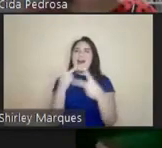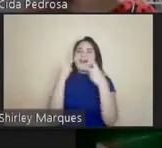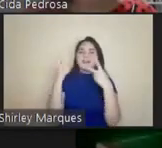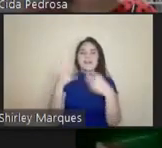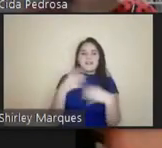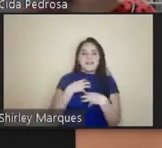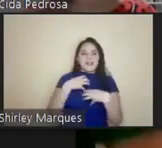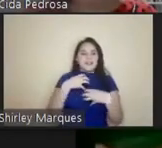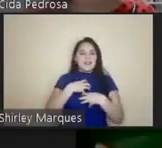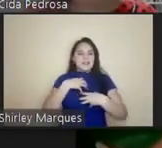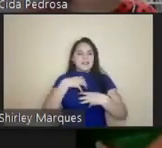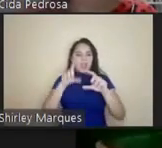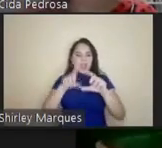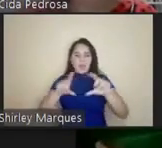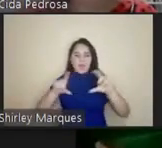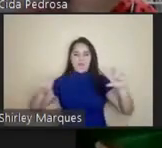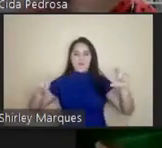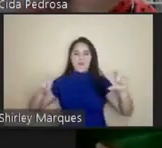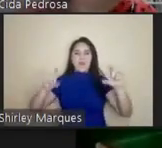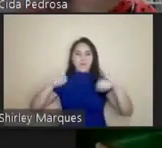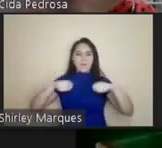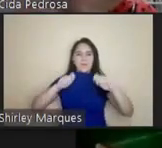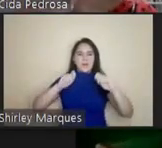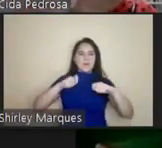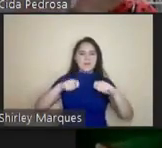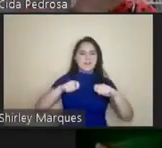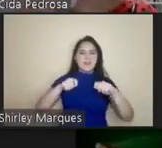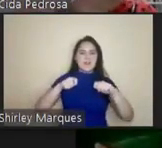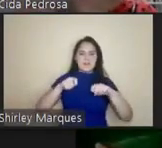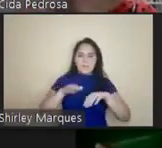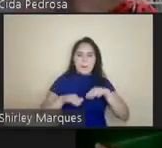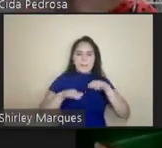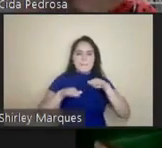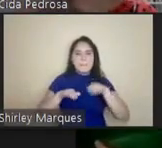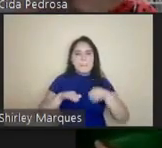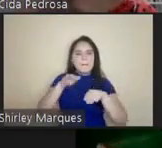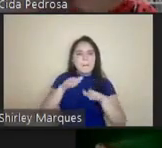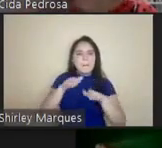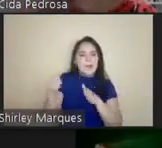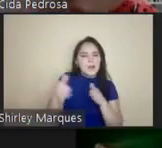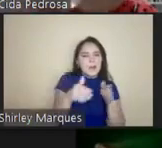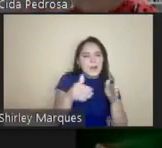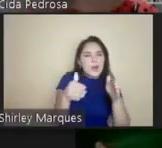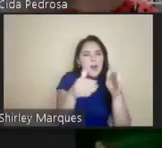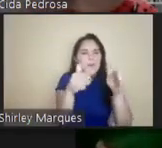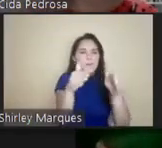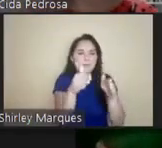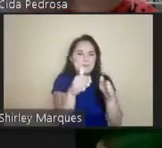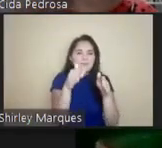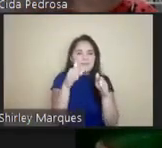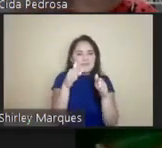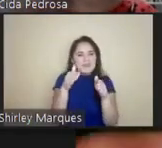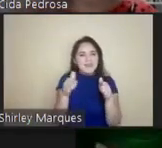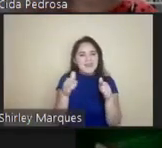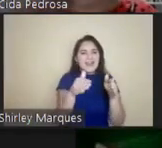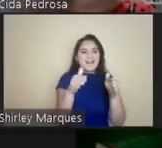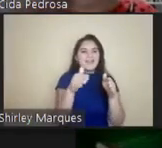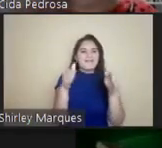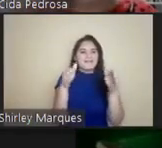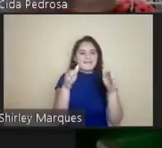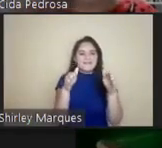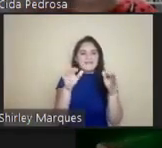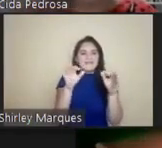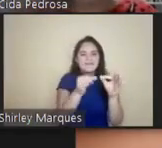universo, onde eu encontro o acesso da pisada em meu caminho, onde tecerei o linho para aquecer cada inverno neste trilhar